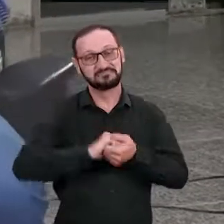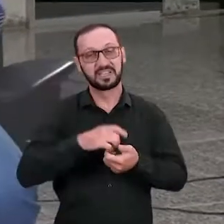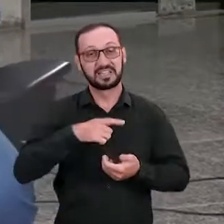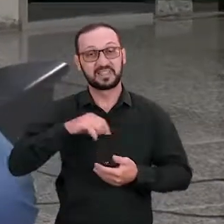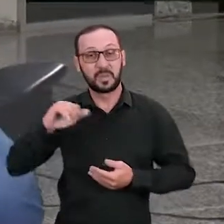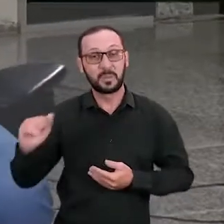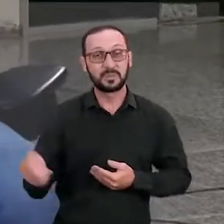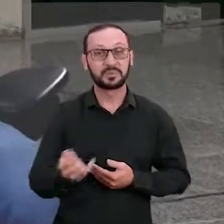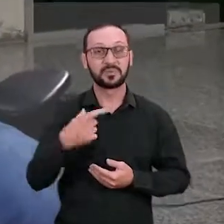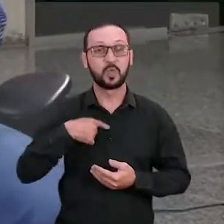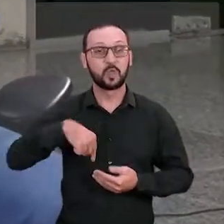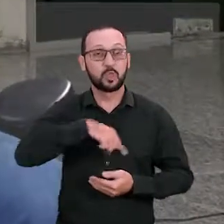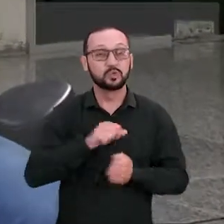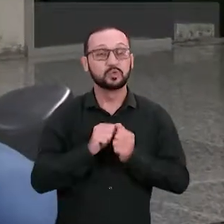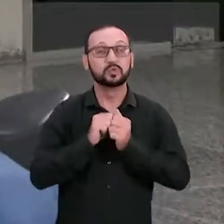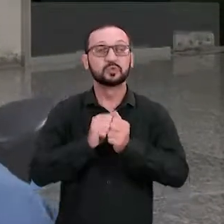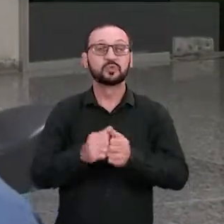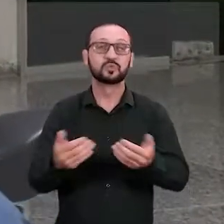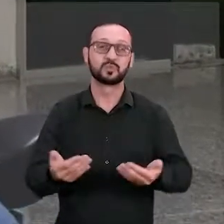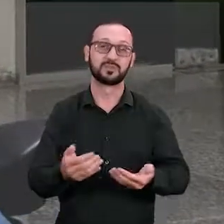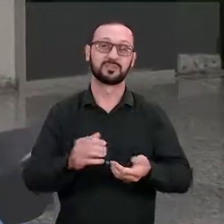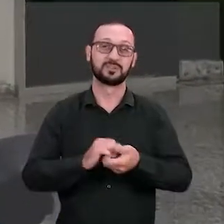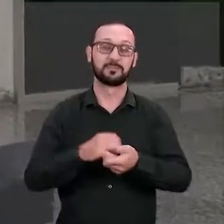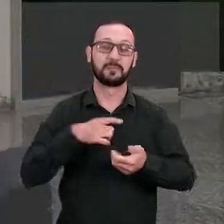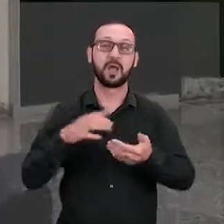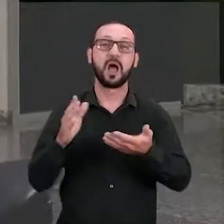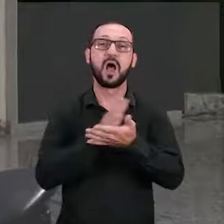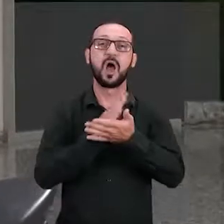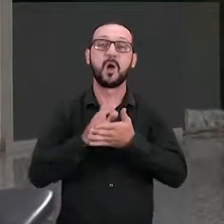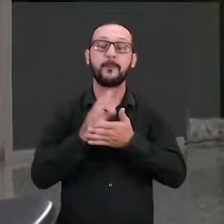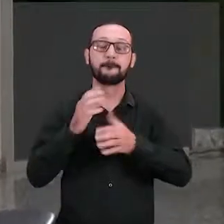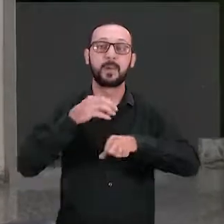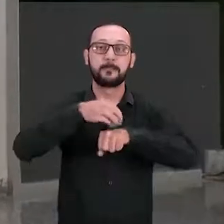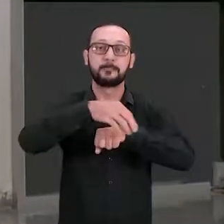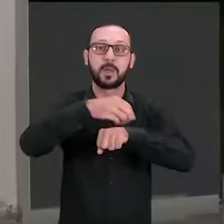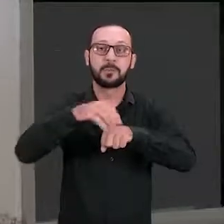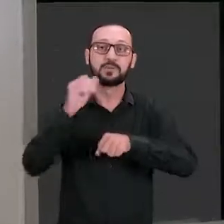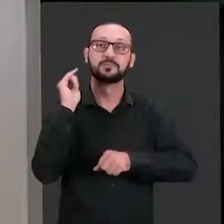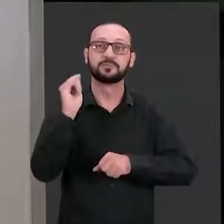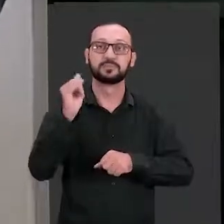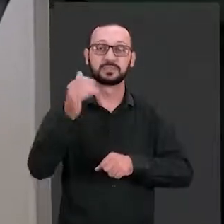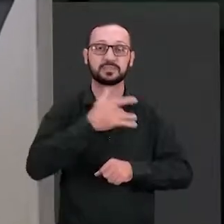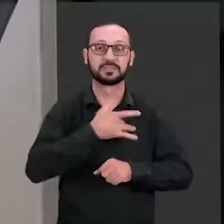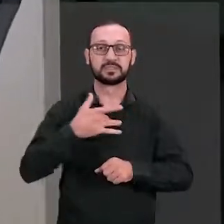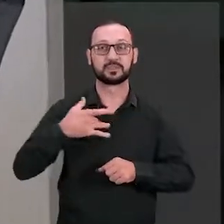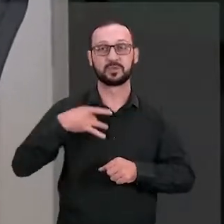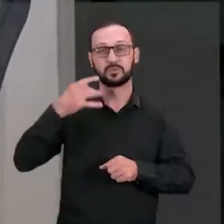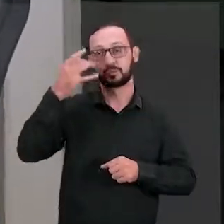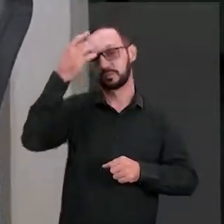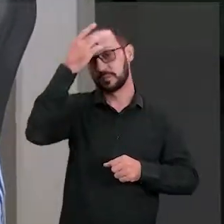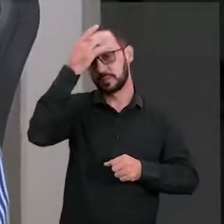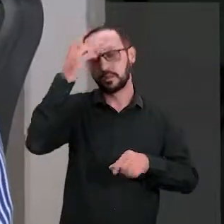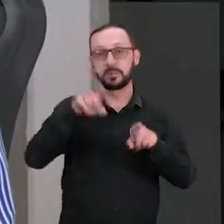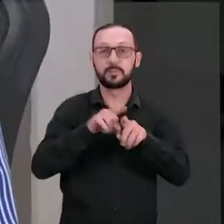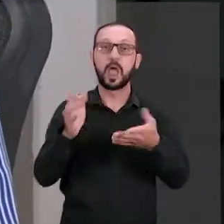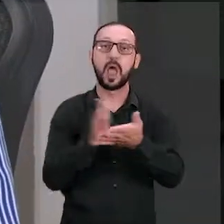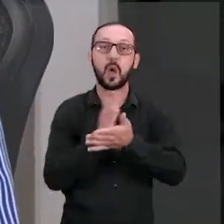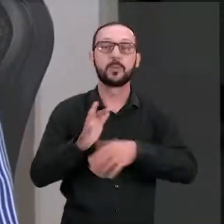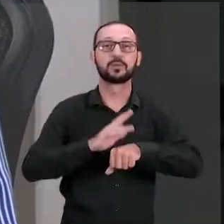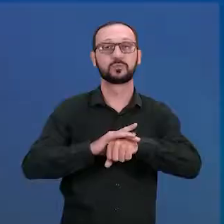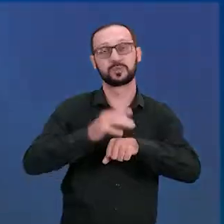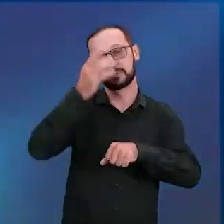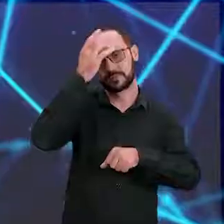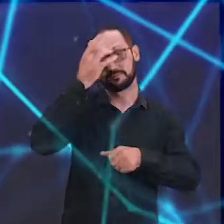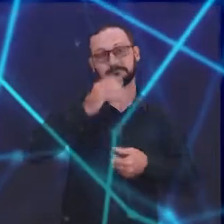pela oportunidade de estarmos aqui para dar algumas informações sobre saúde mental e doenças mentais para as